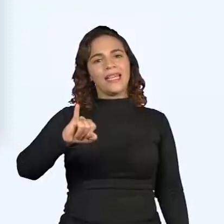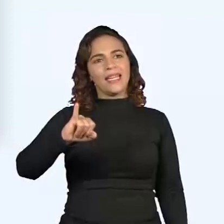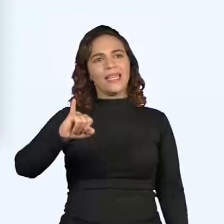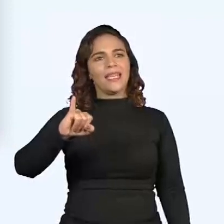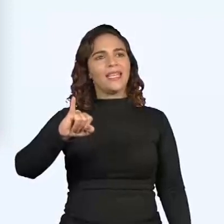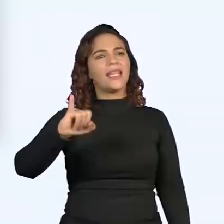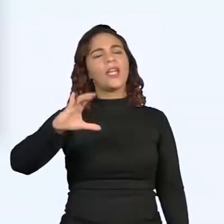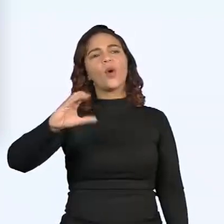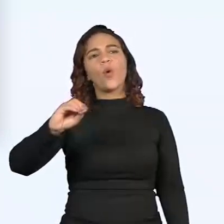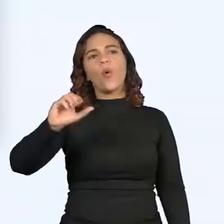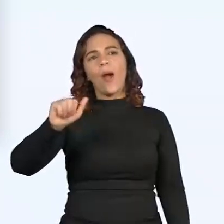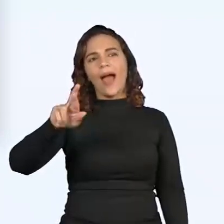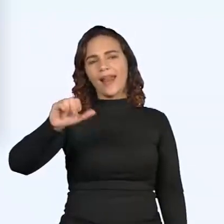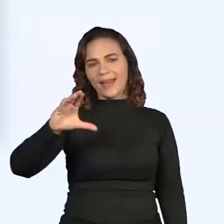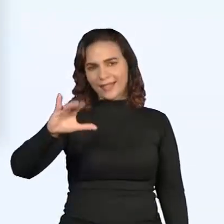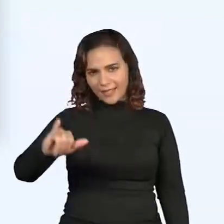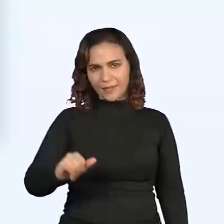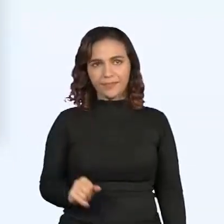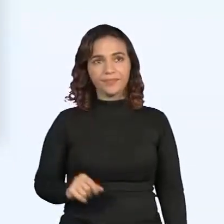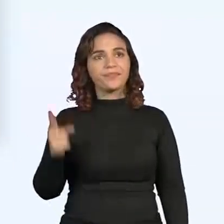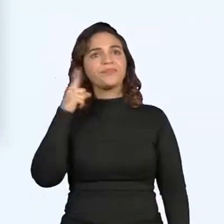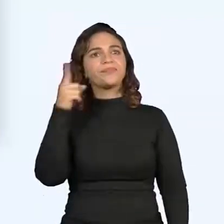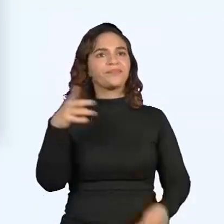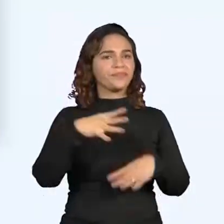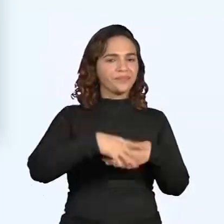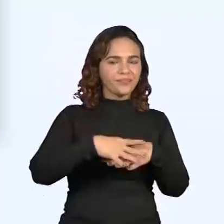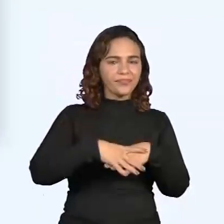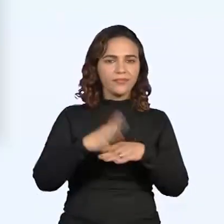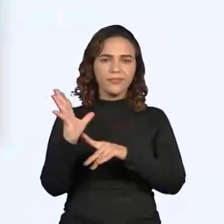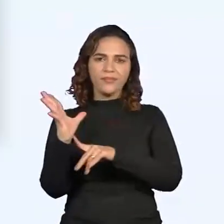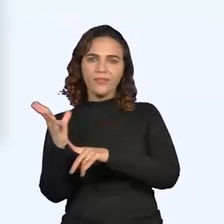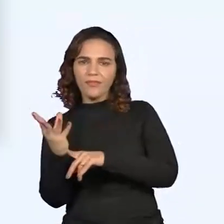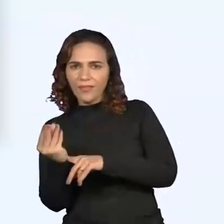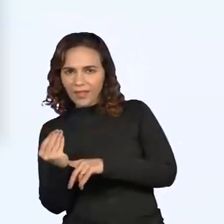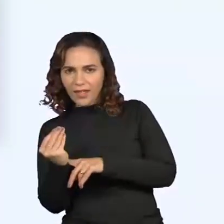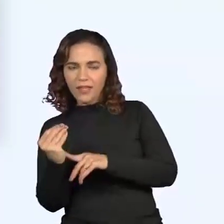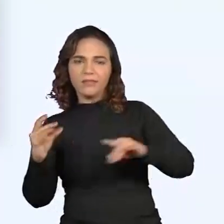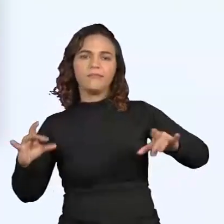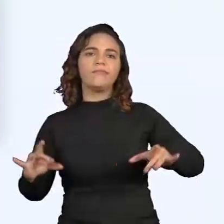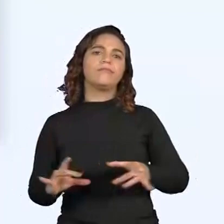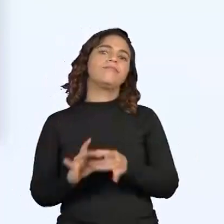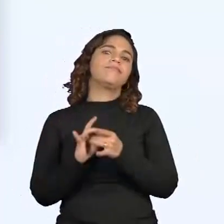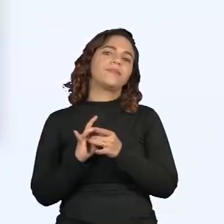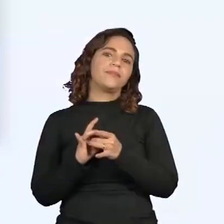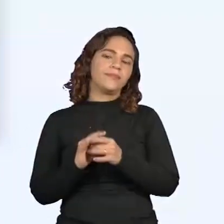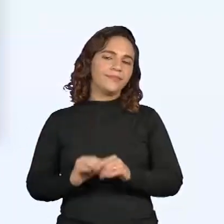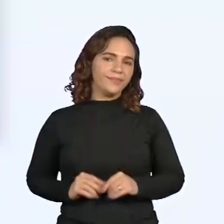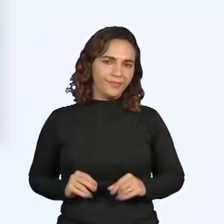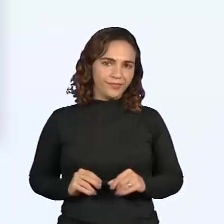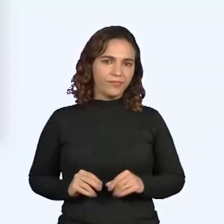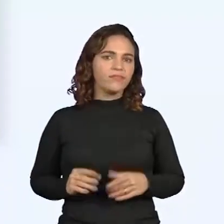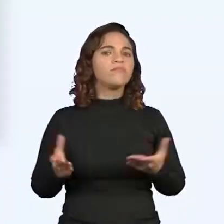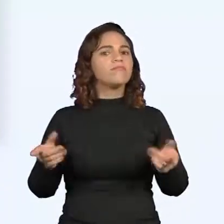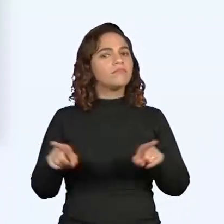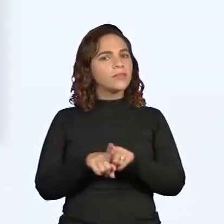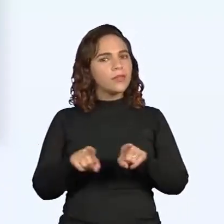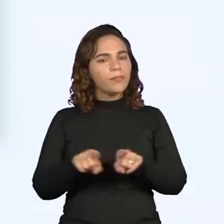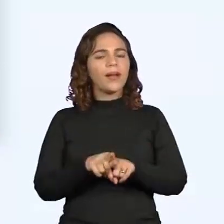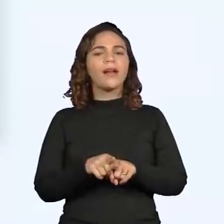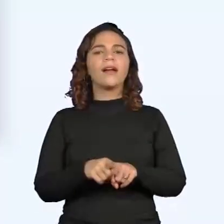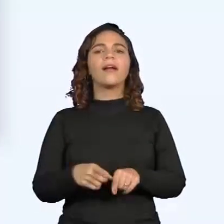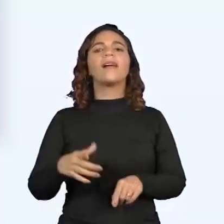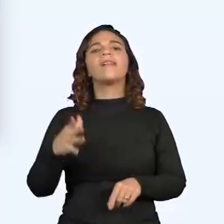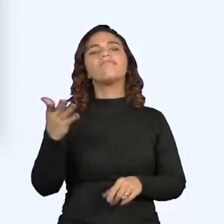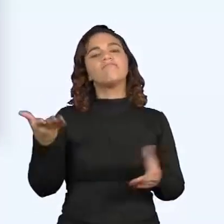conectamos esses saberes, a disciplina arte, com a disciplina de matemática, mais essa conexão com